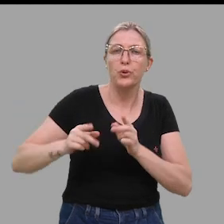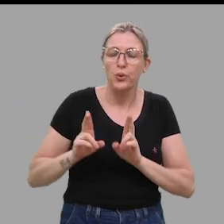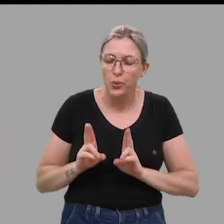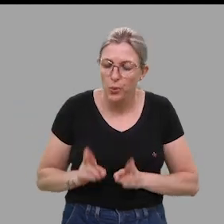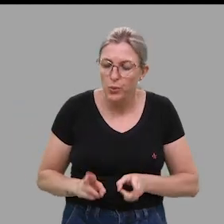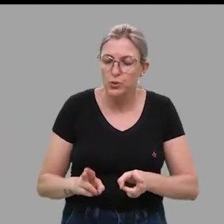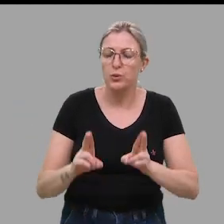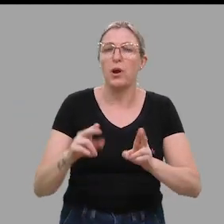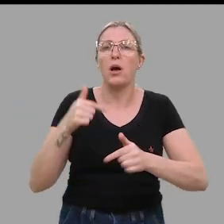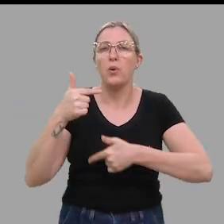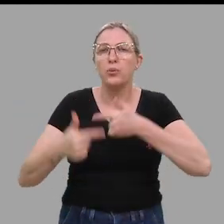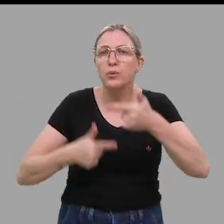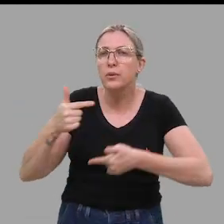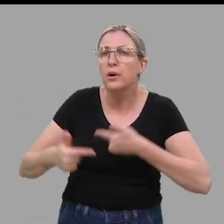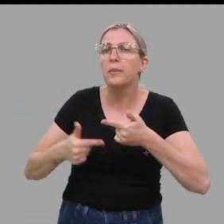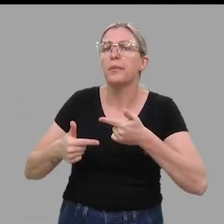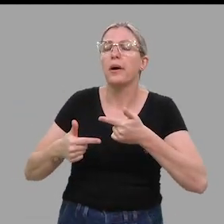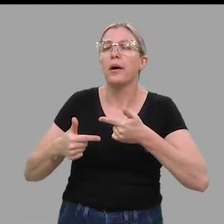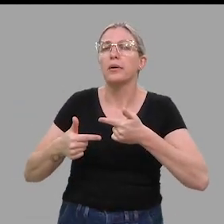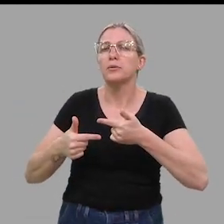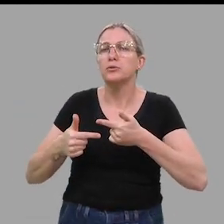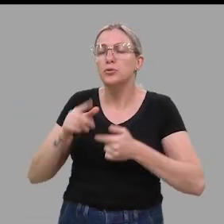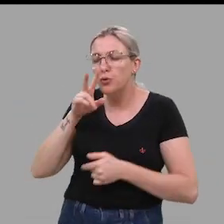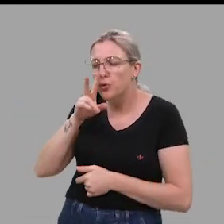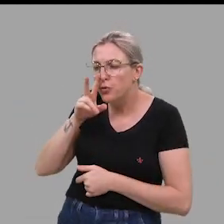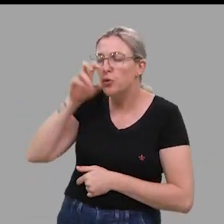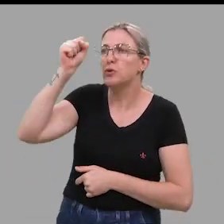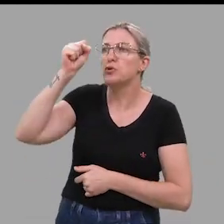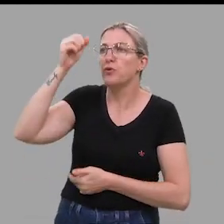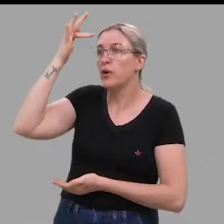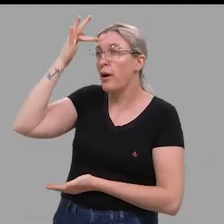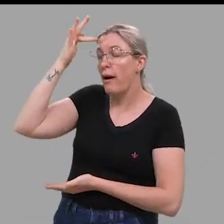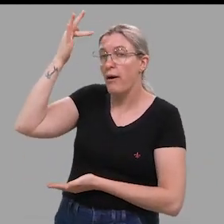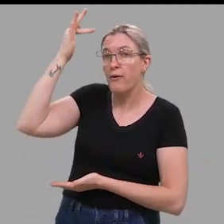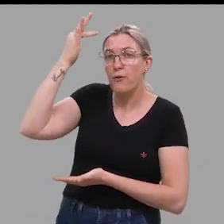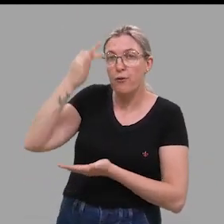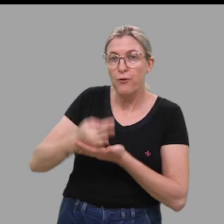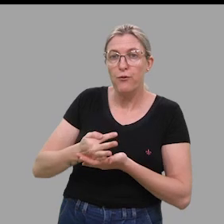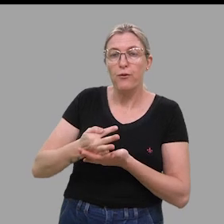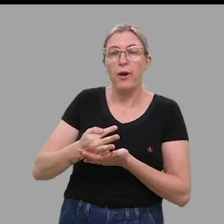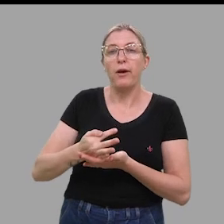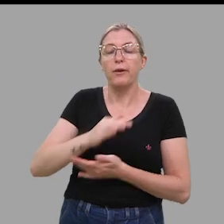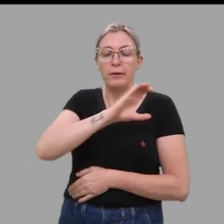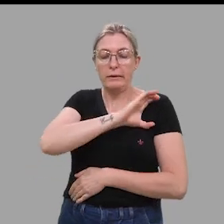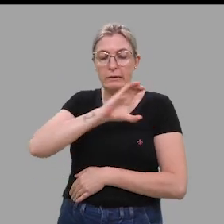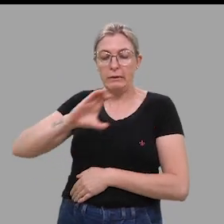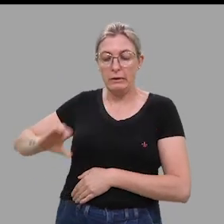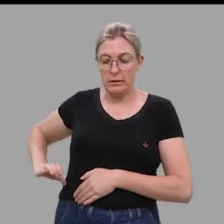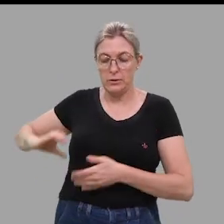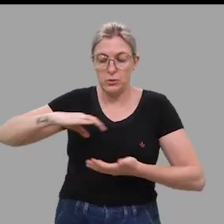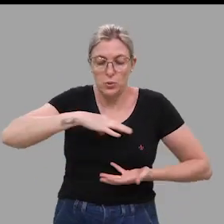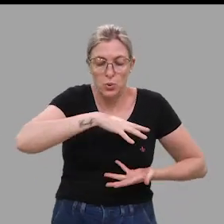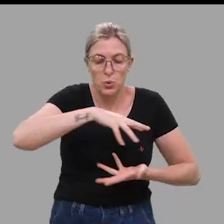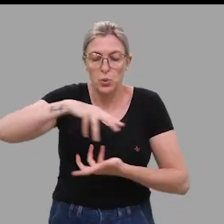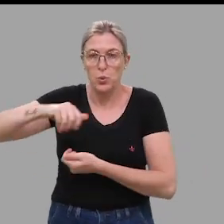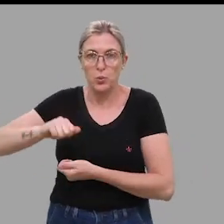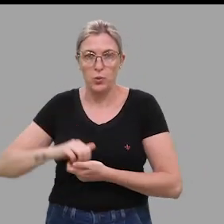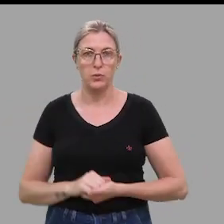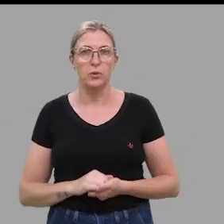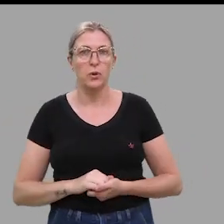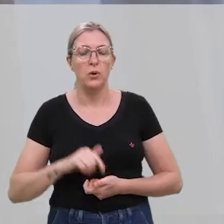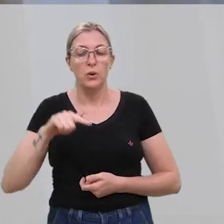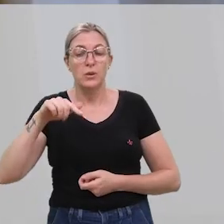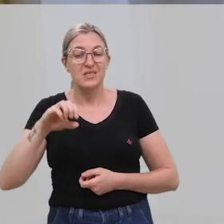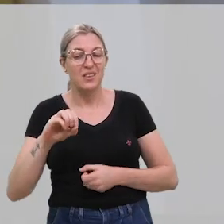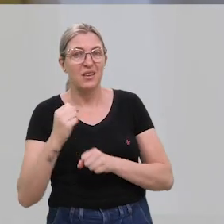gerações ininterruptamente, renova nos altares a presença real e verdadeira de Cristo sobre a